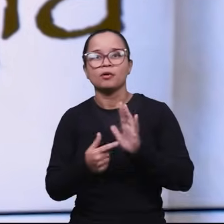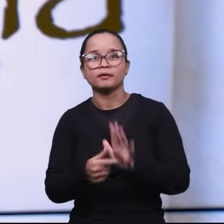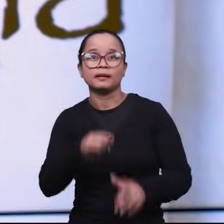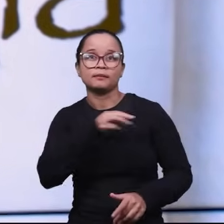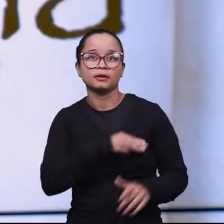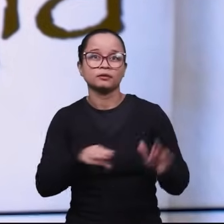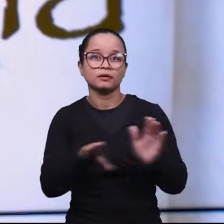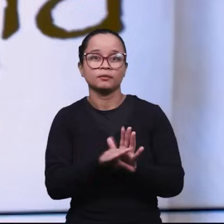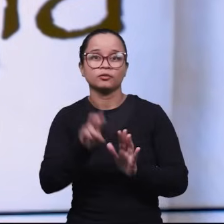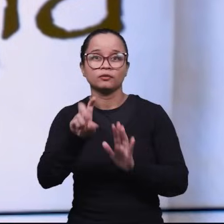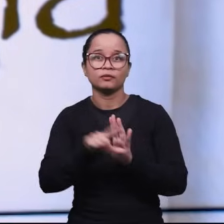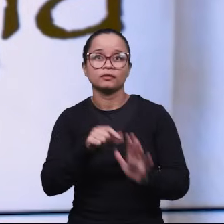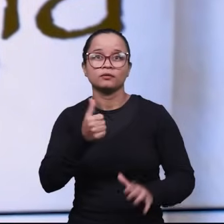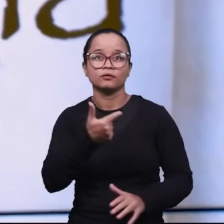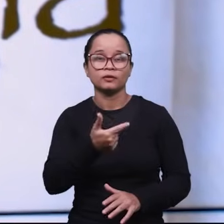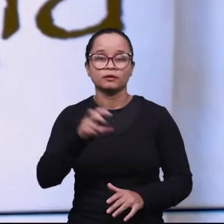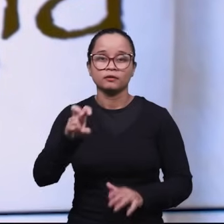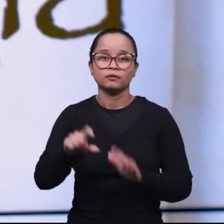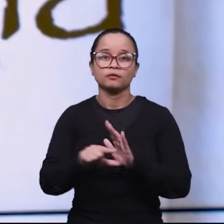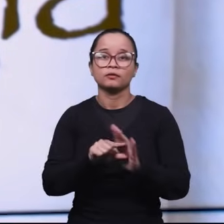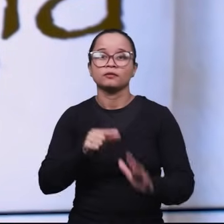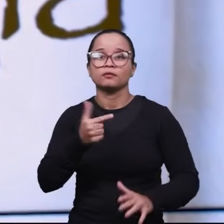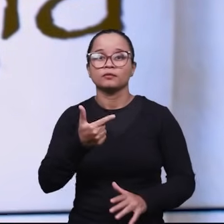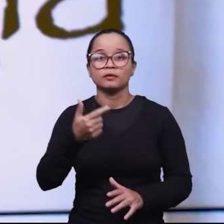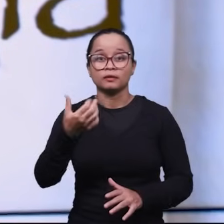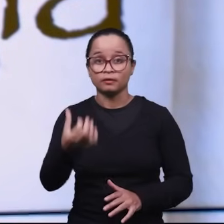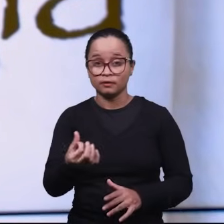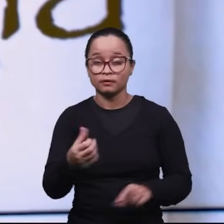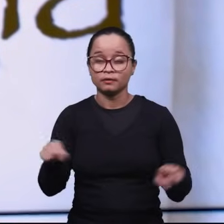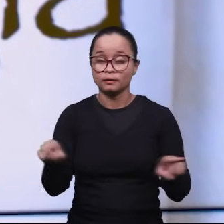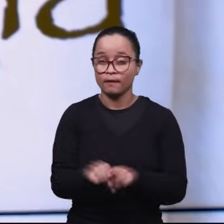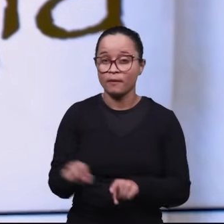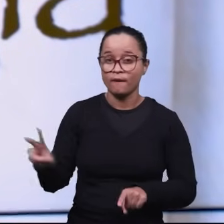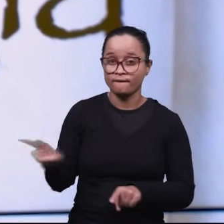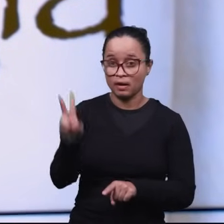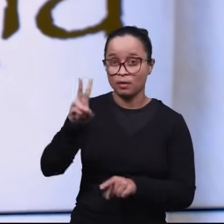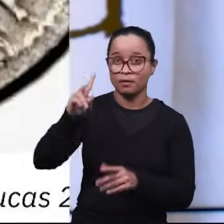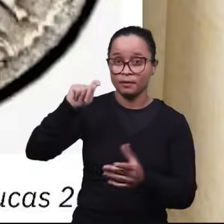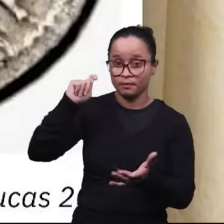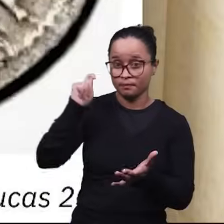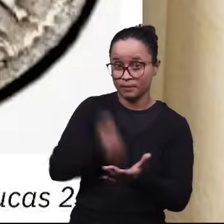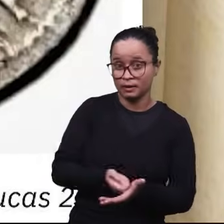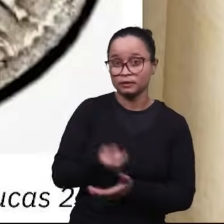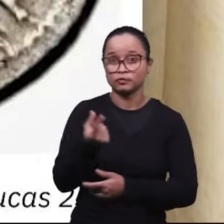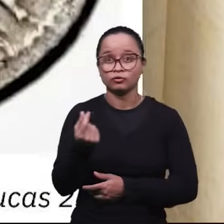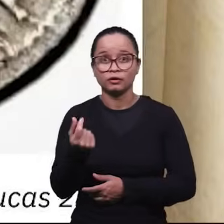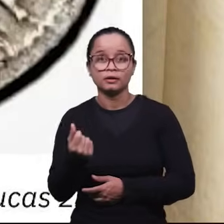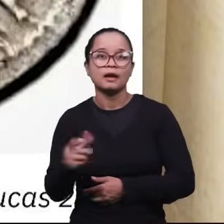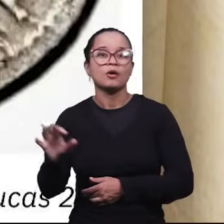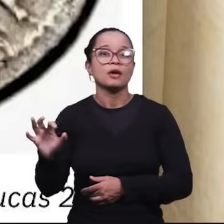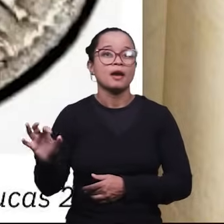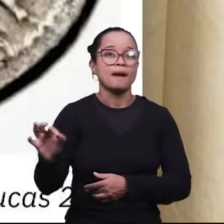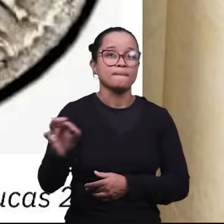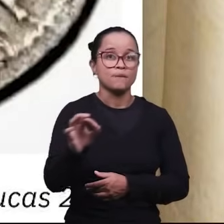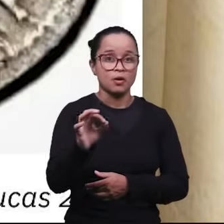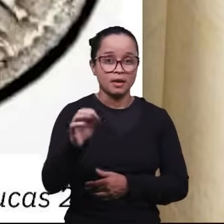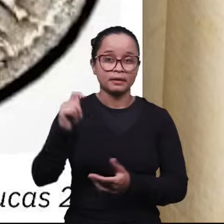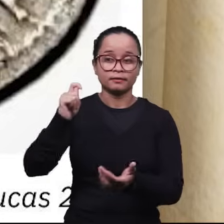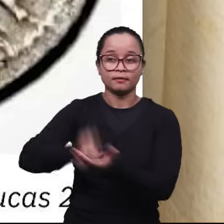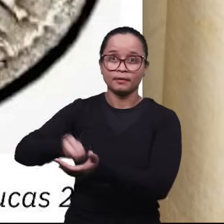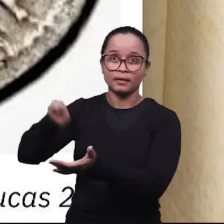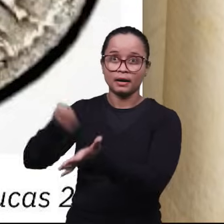5, 25 e 26, o valor dos impostos, a moeda do